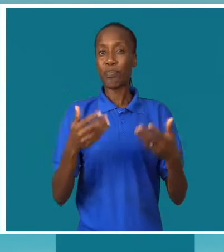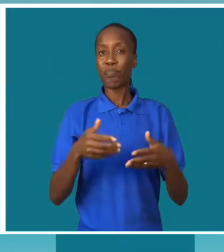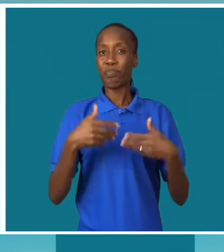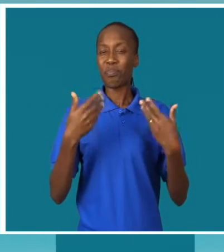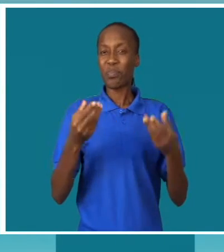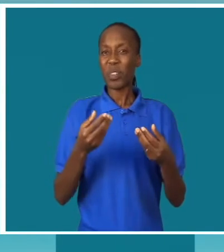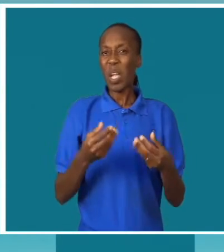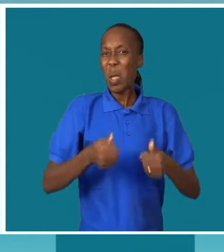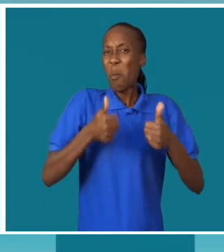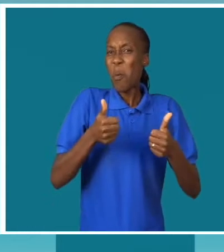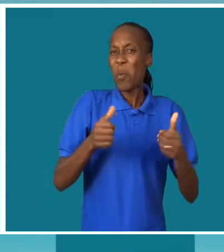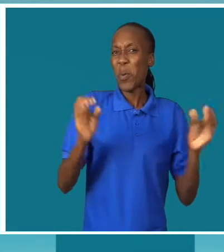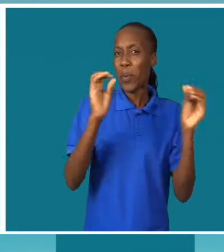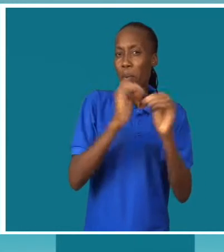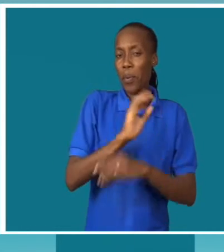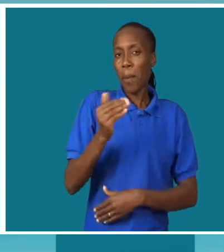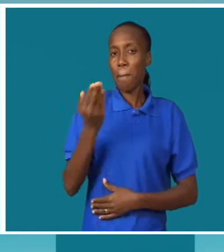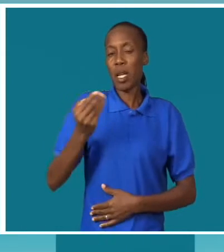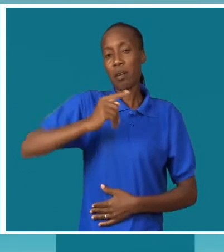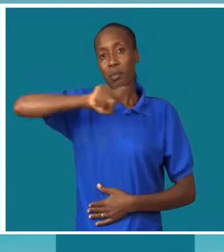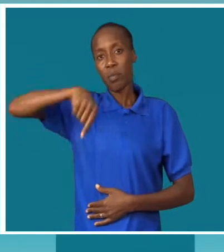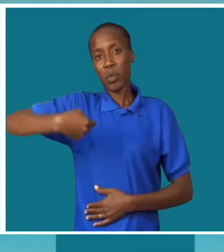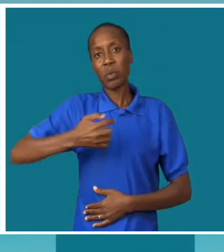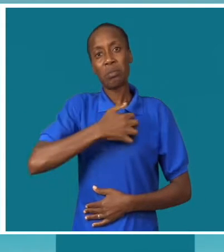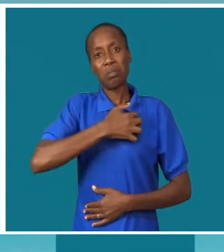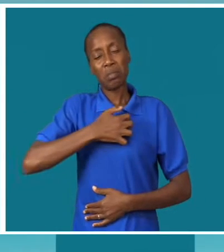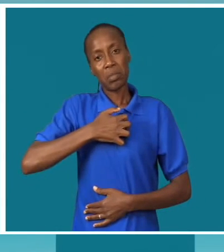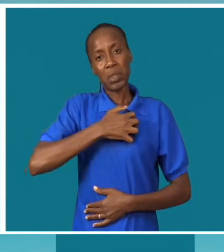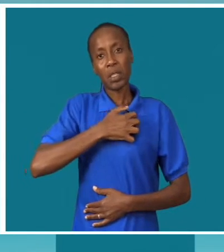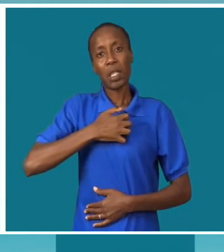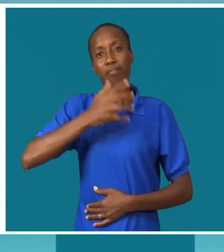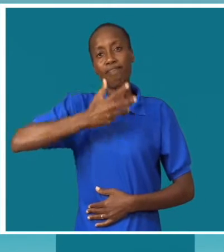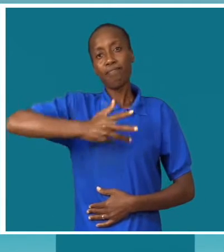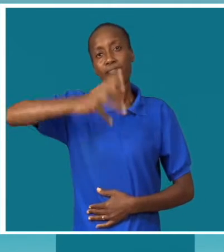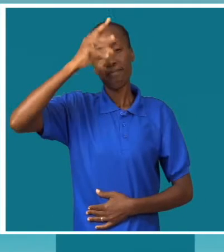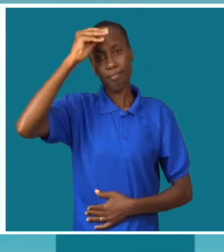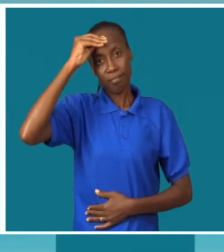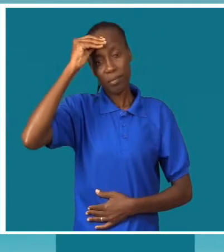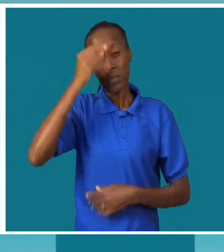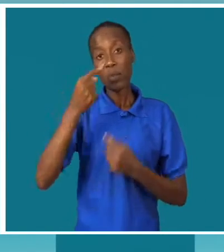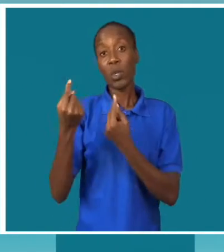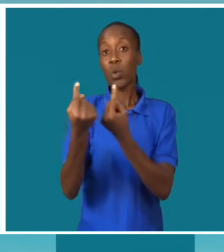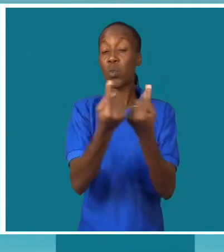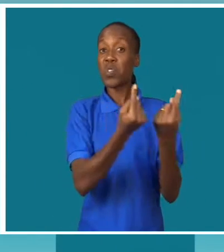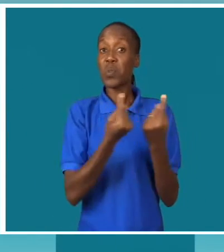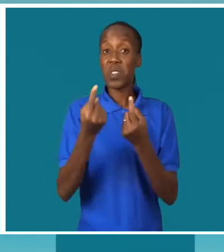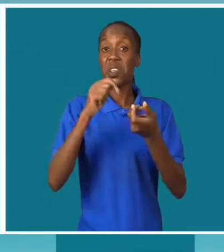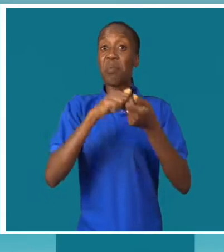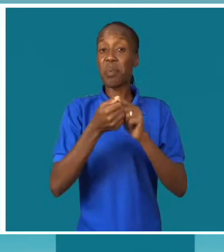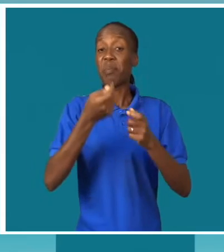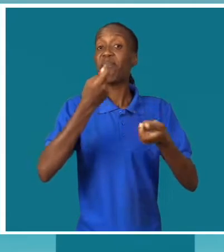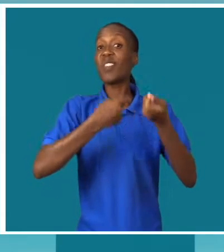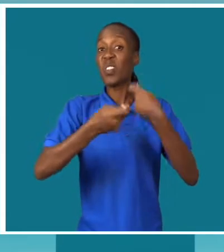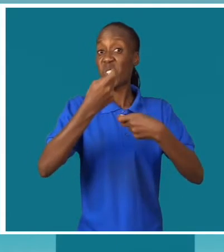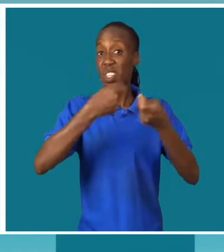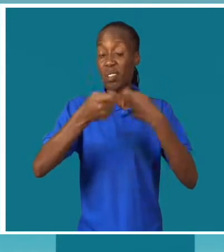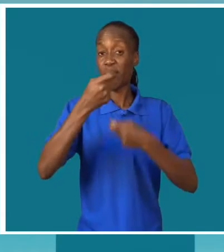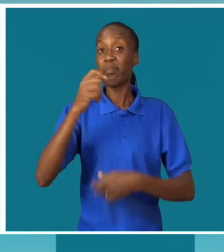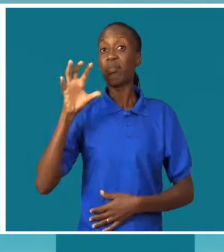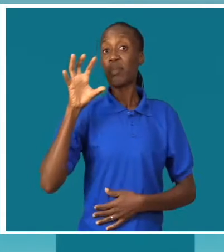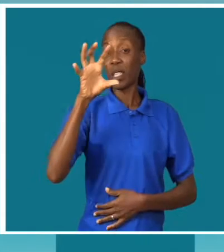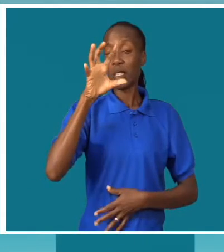cômodo para nós, mas pronto, tentamos entender a situação da conjuntura econômica que o país